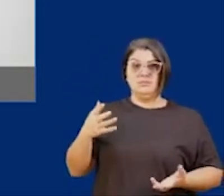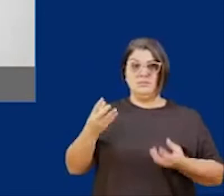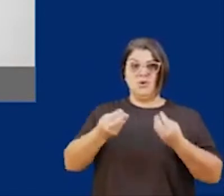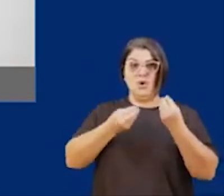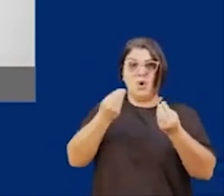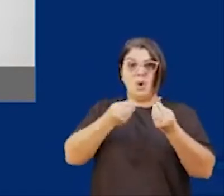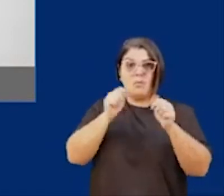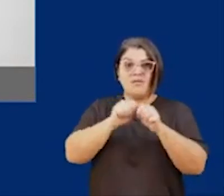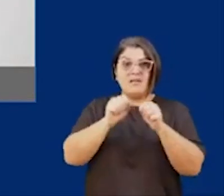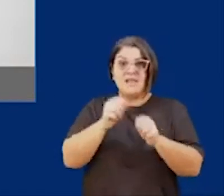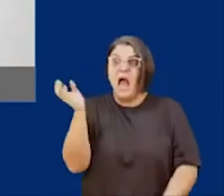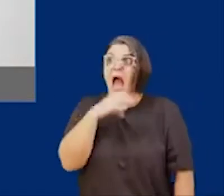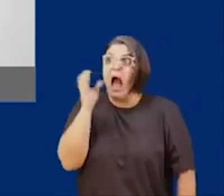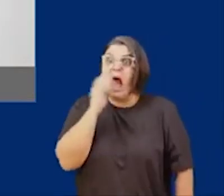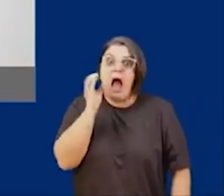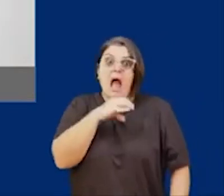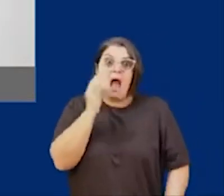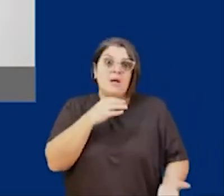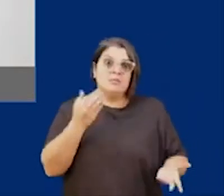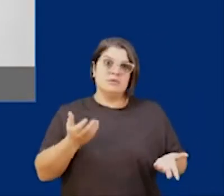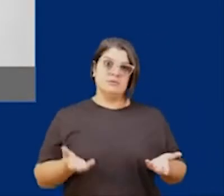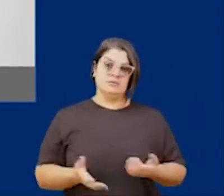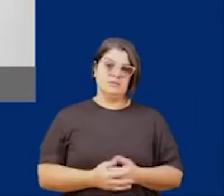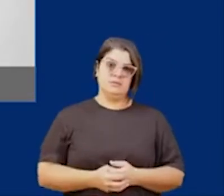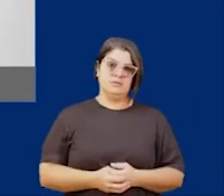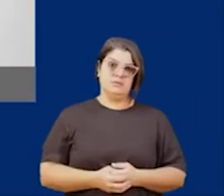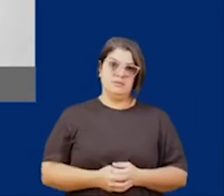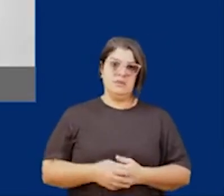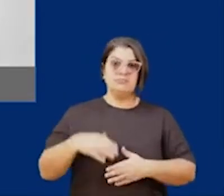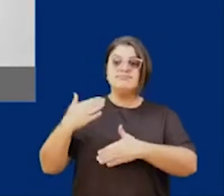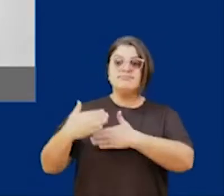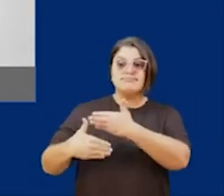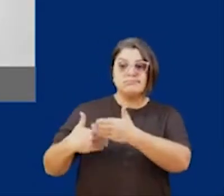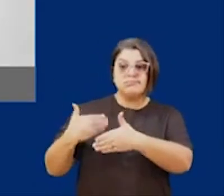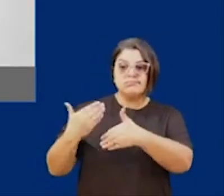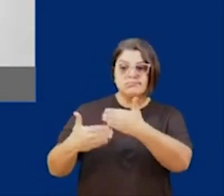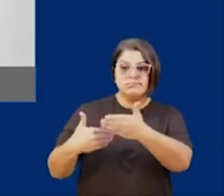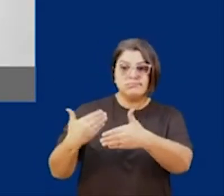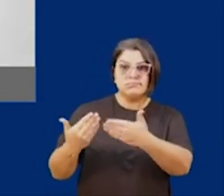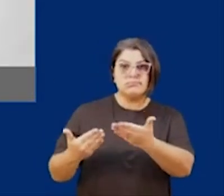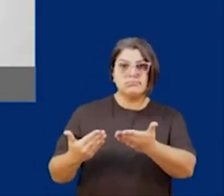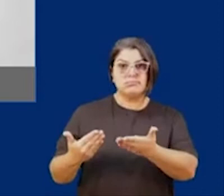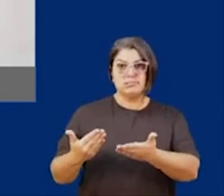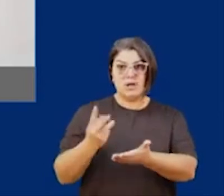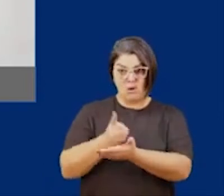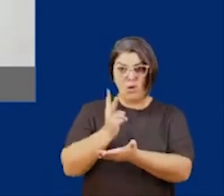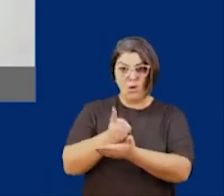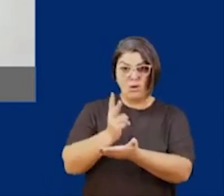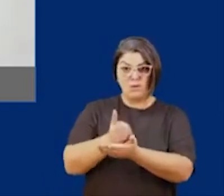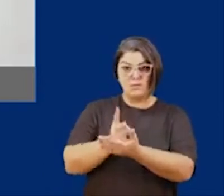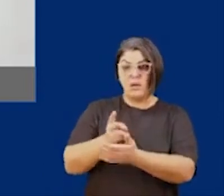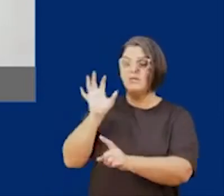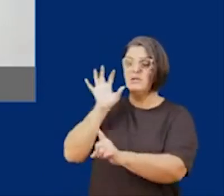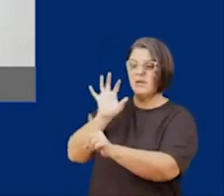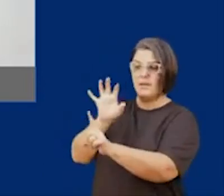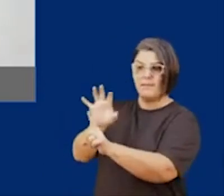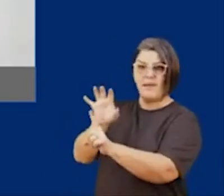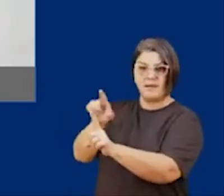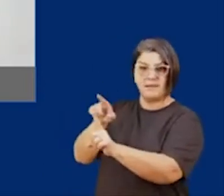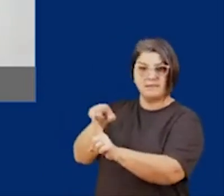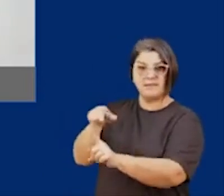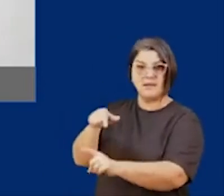rápido, porque essa mulher está sendo atravessada e está atravessando. Então, tudo isso vai impactar. Para quem está vivendo,